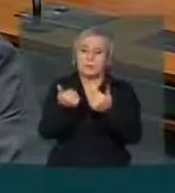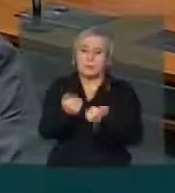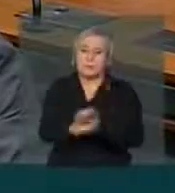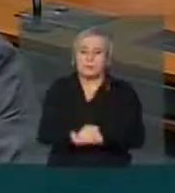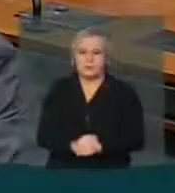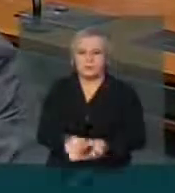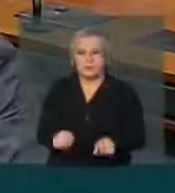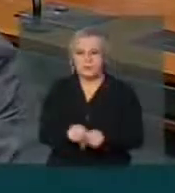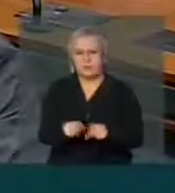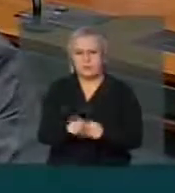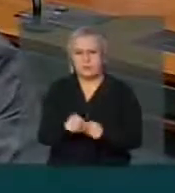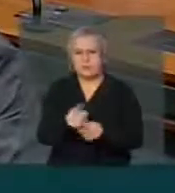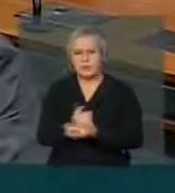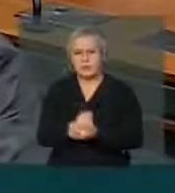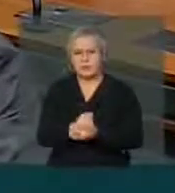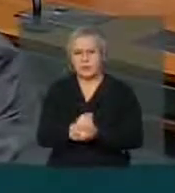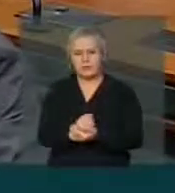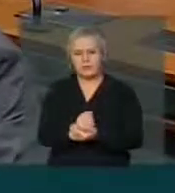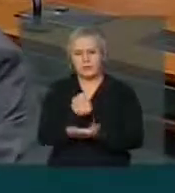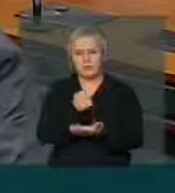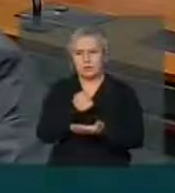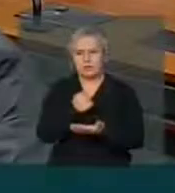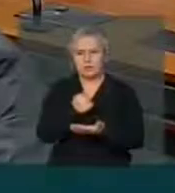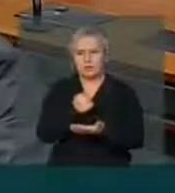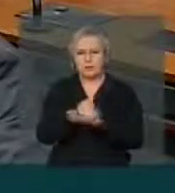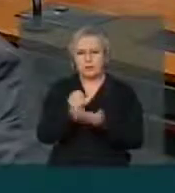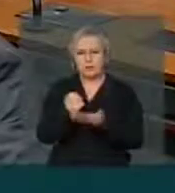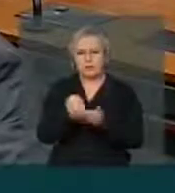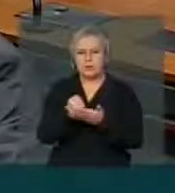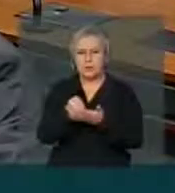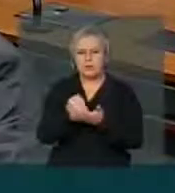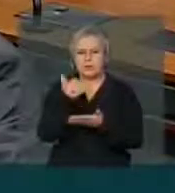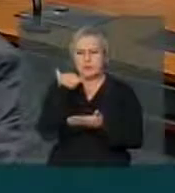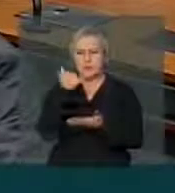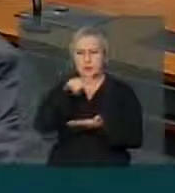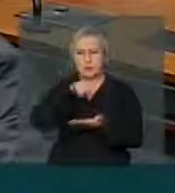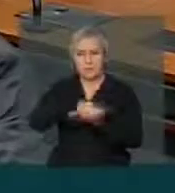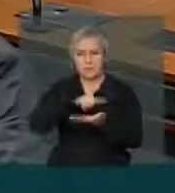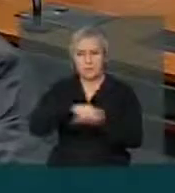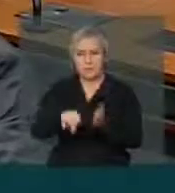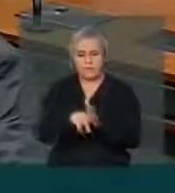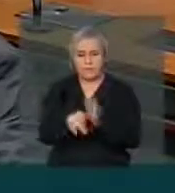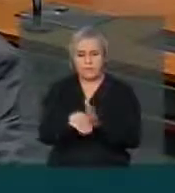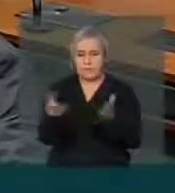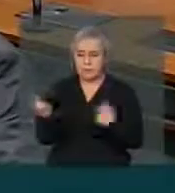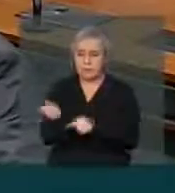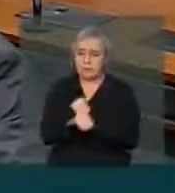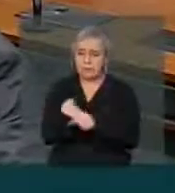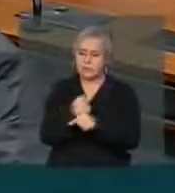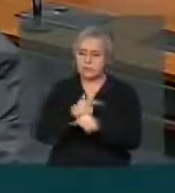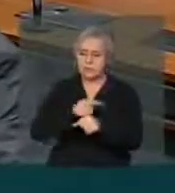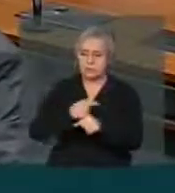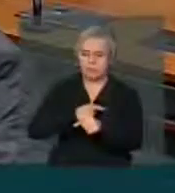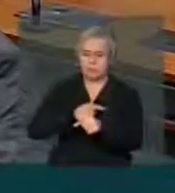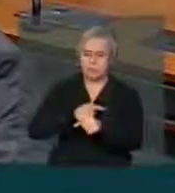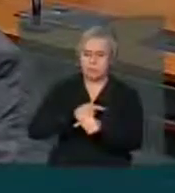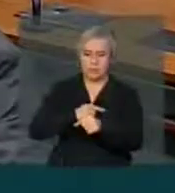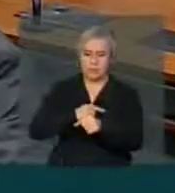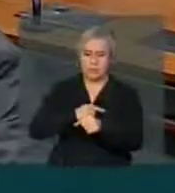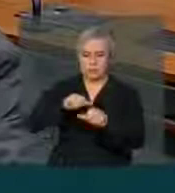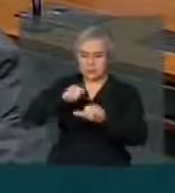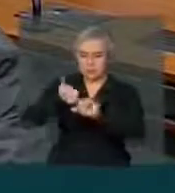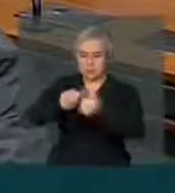relação à renovação do sistema de telefonia fixa comutada e ao PGMU, que tem revisão esse ano. Então, por evidente,